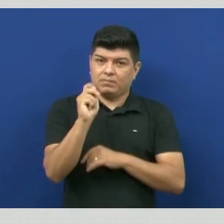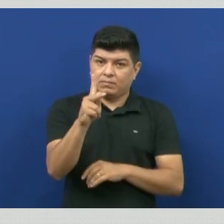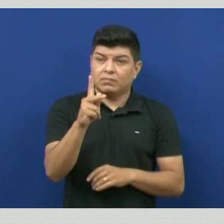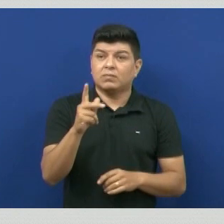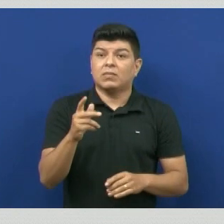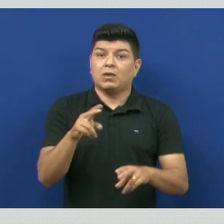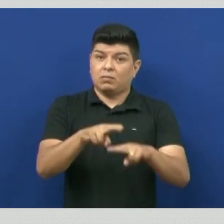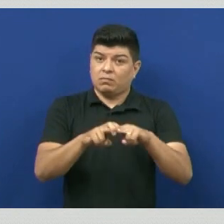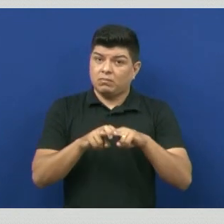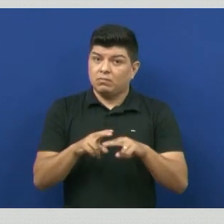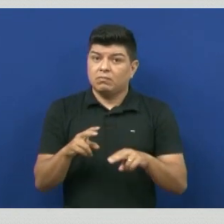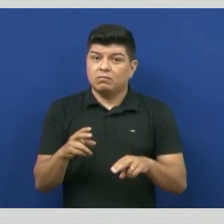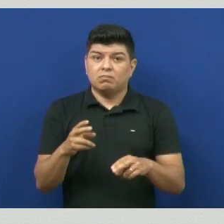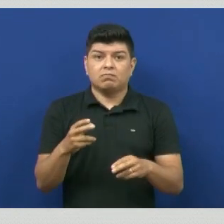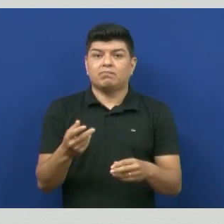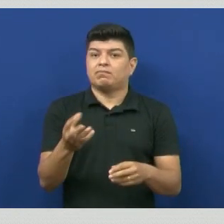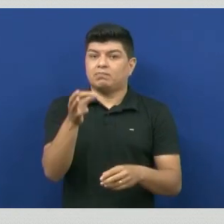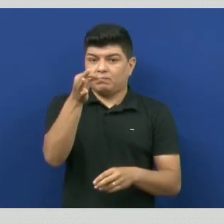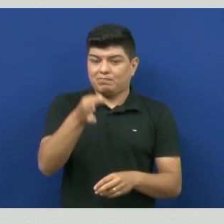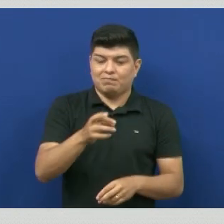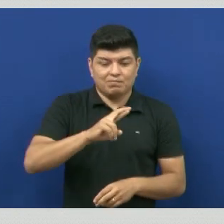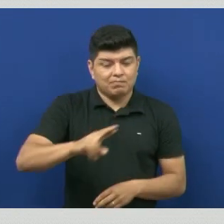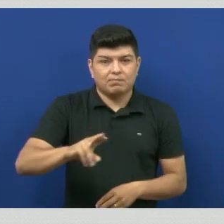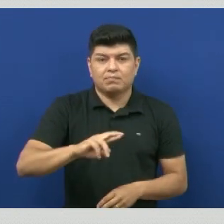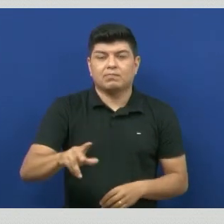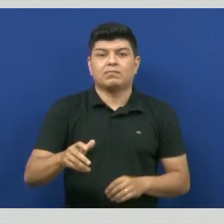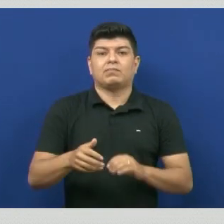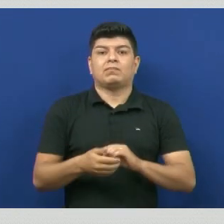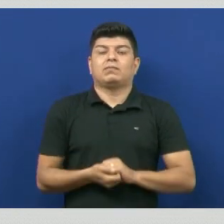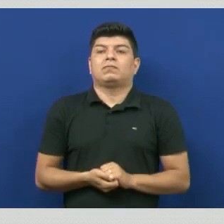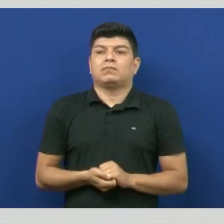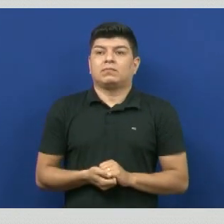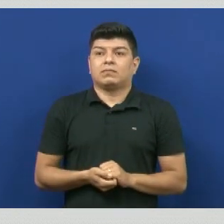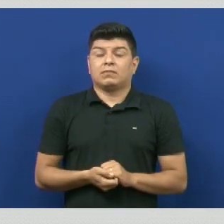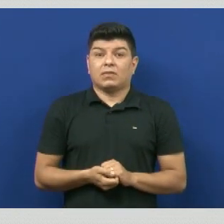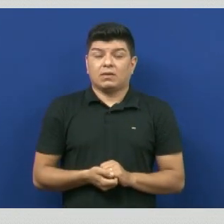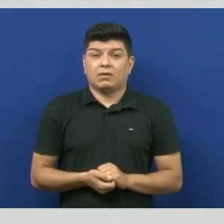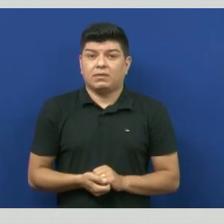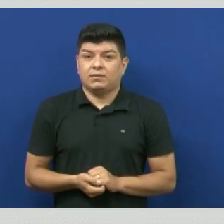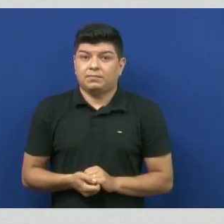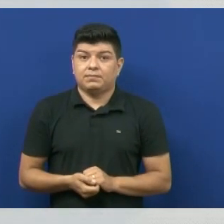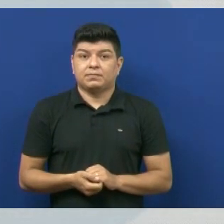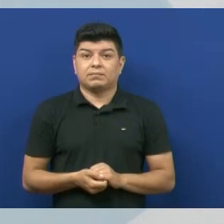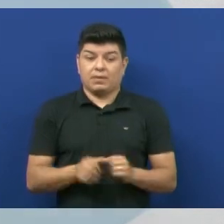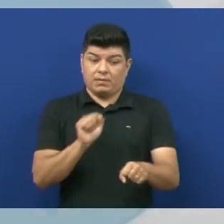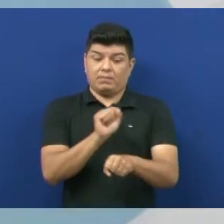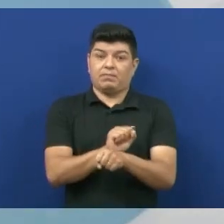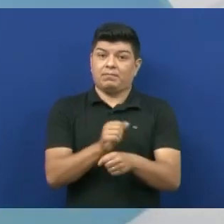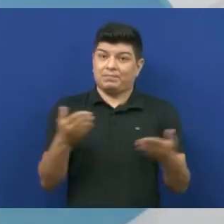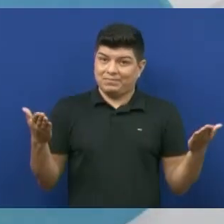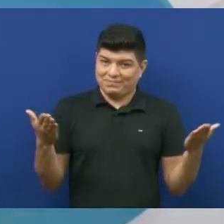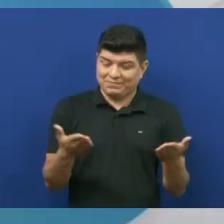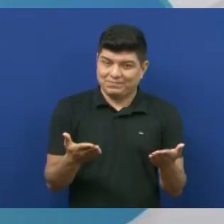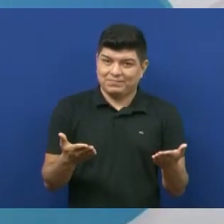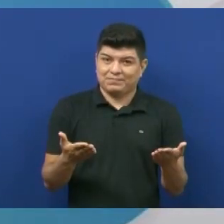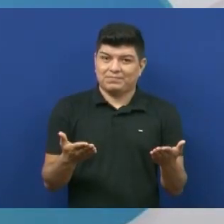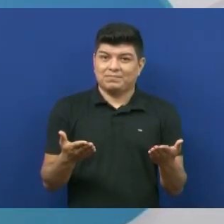Por isso, ela está fora das alternativas corretas. Pessoal, a gente para por aqui,